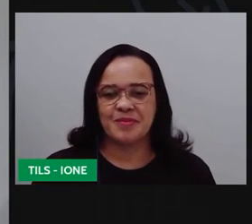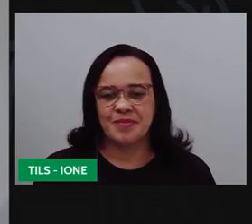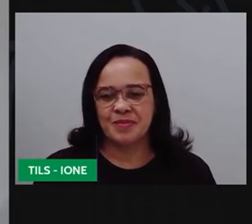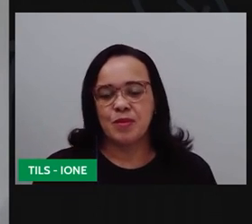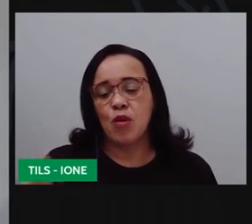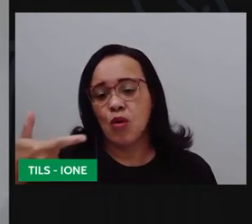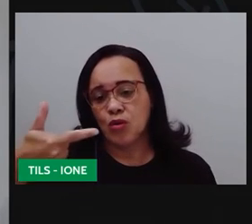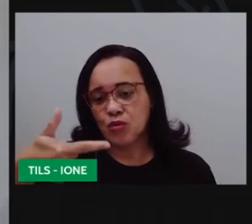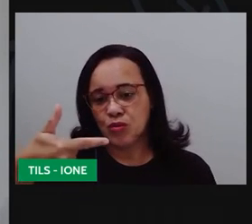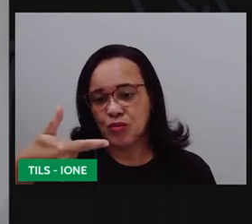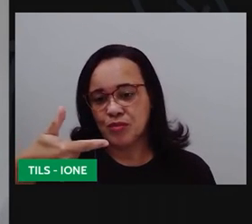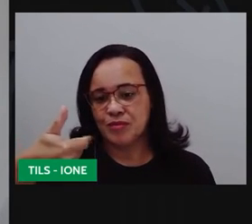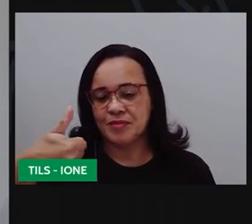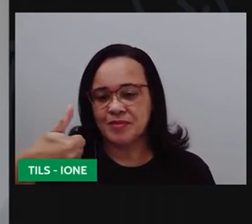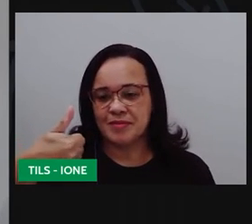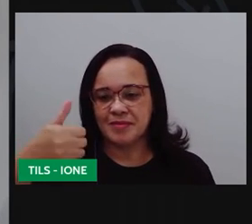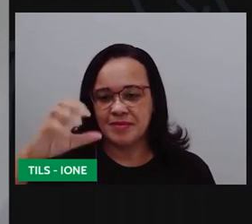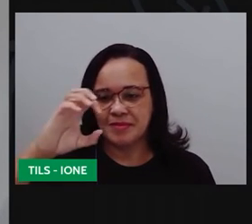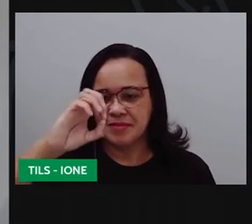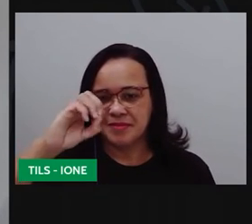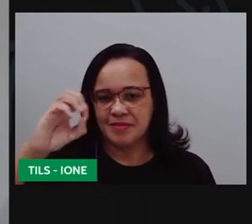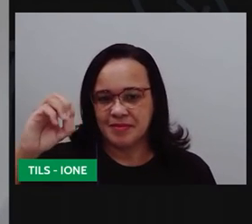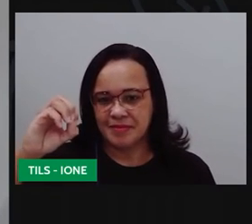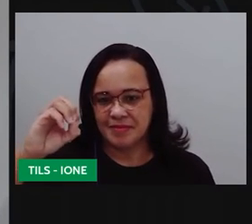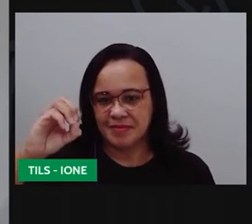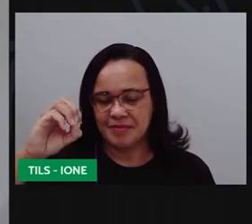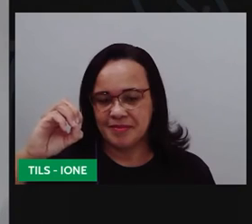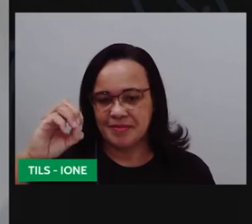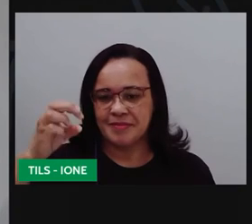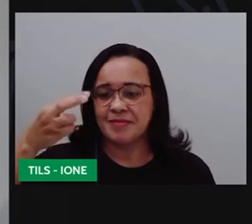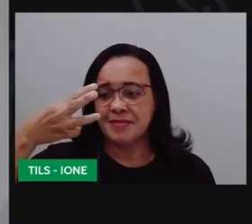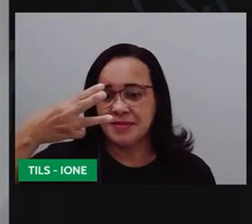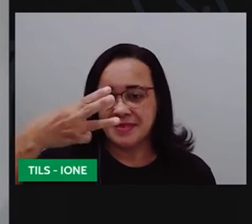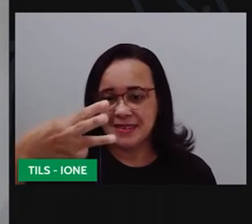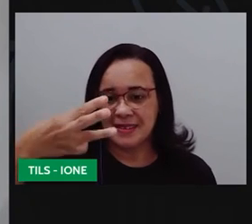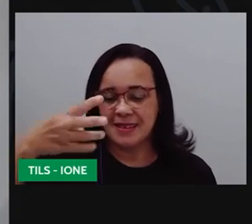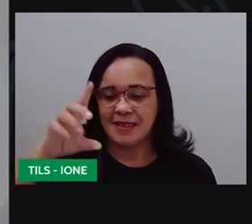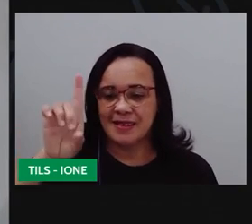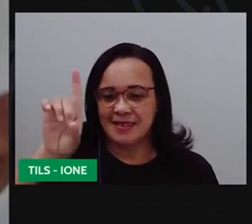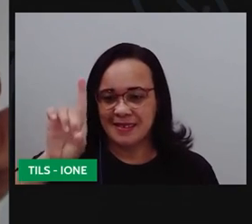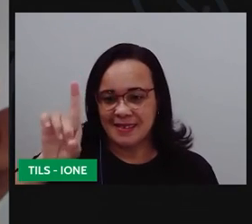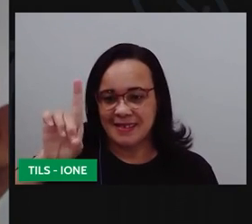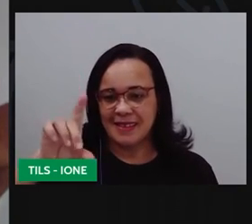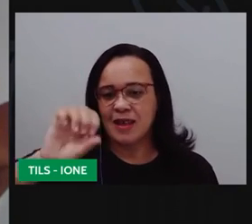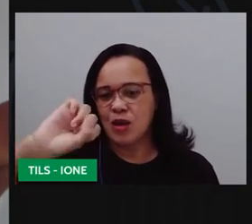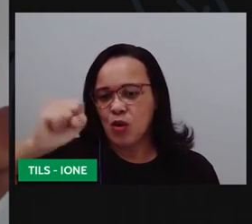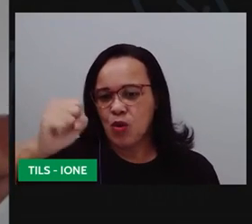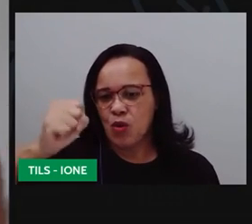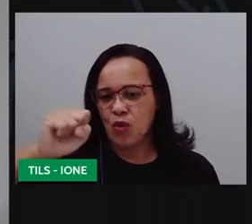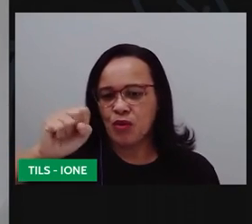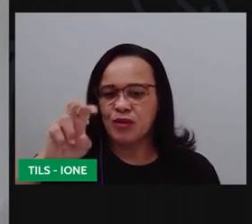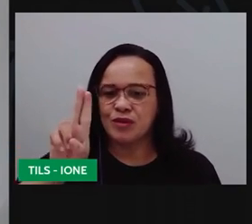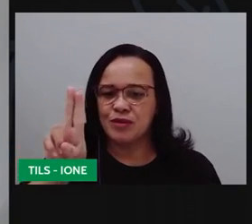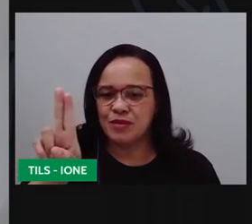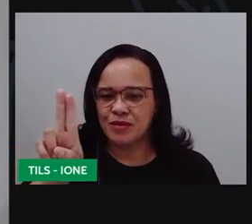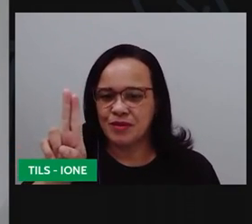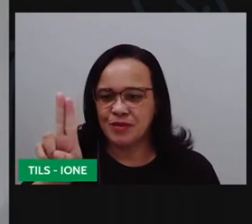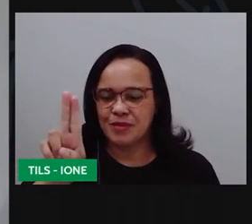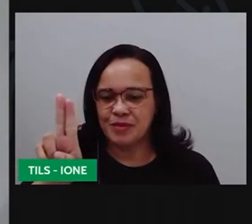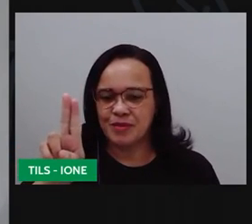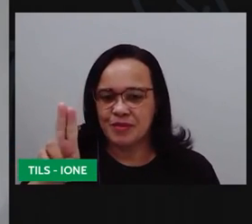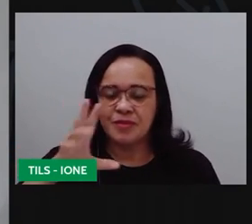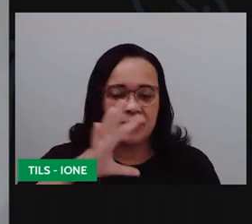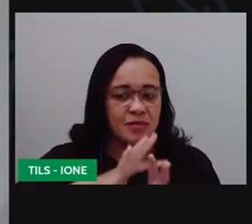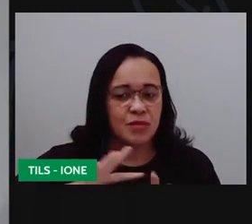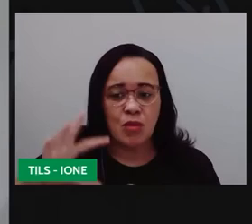duas centenas 38 três dezenas e 8 unidades então aqui